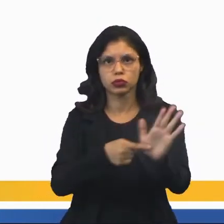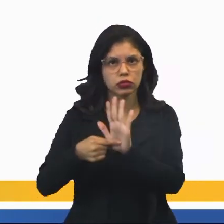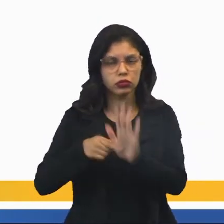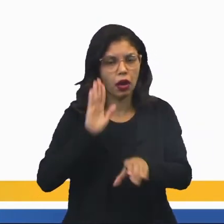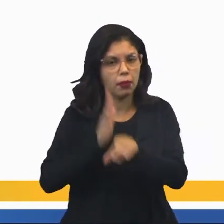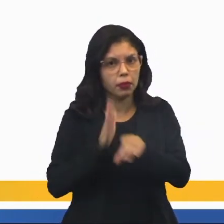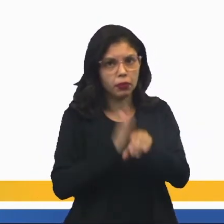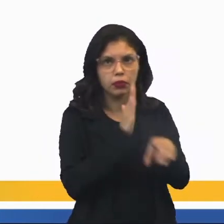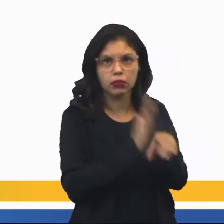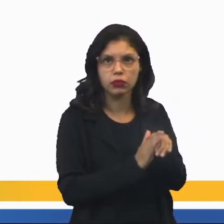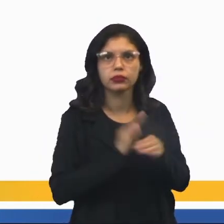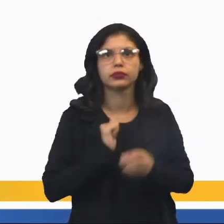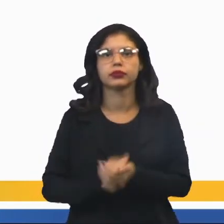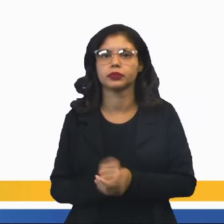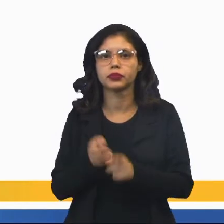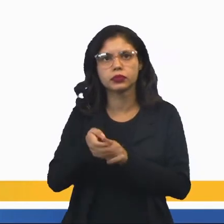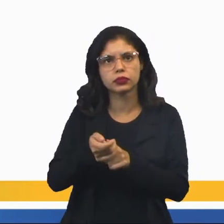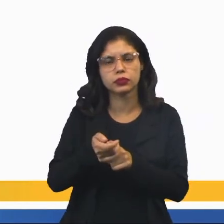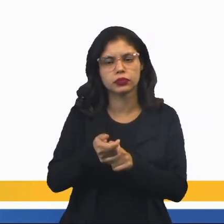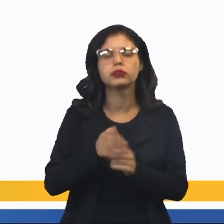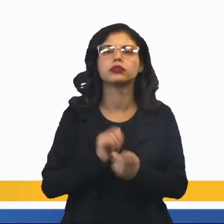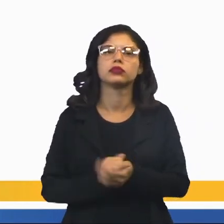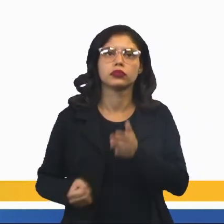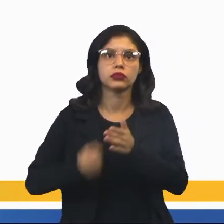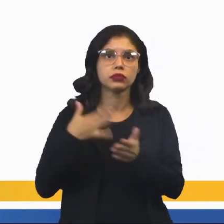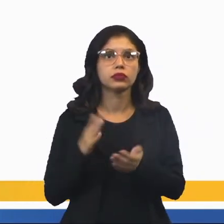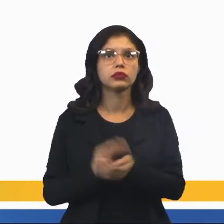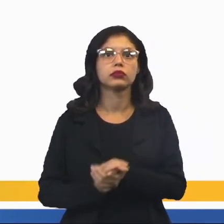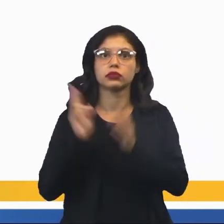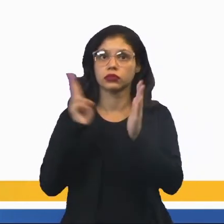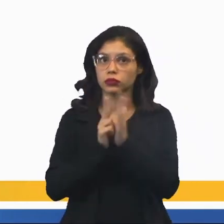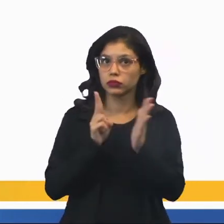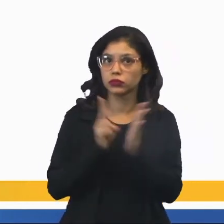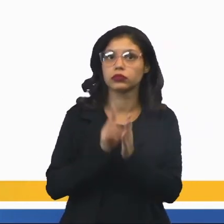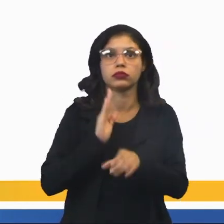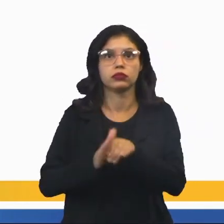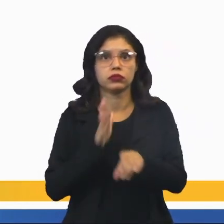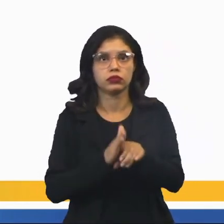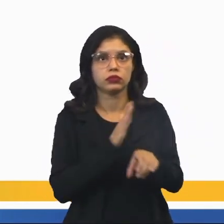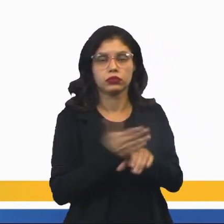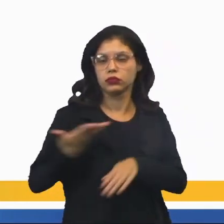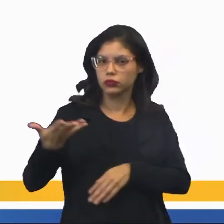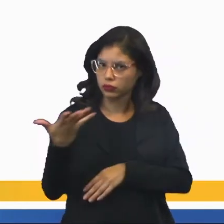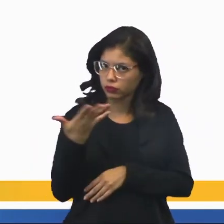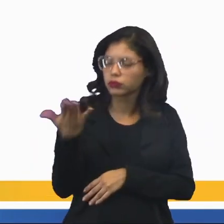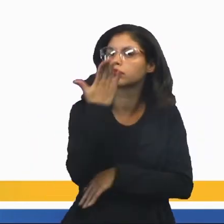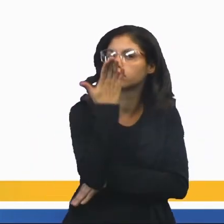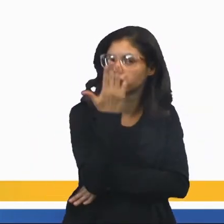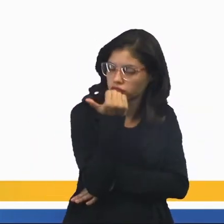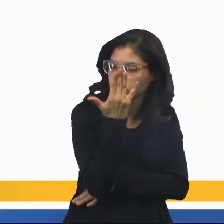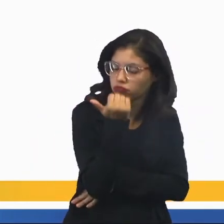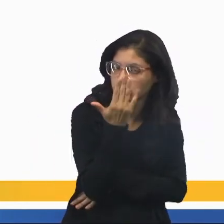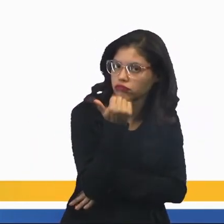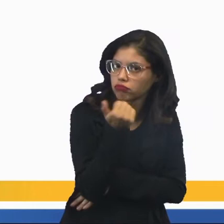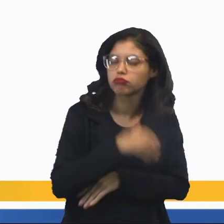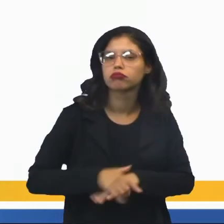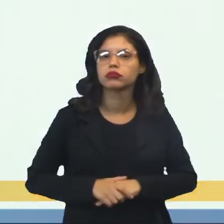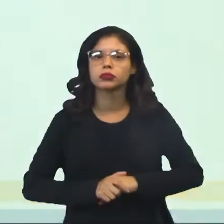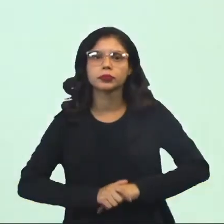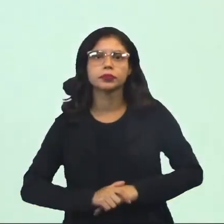podemos destacar a mandioca e o milho. Para muitas tribos, a mandioca é a base da